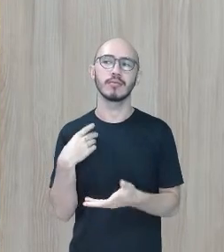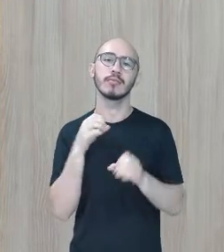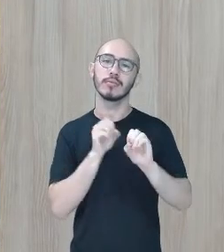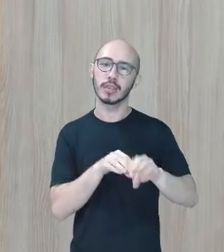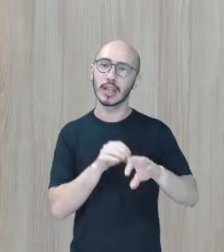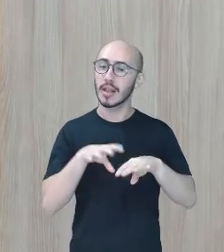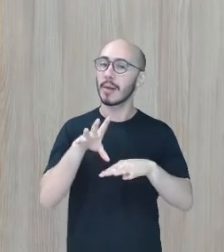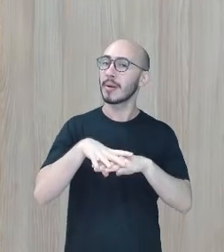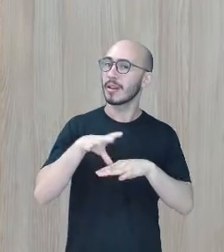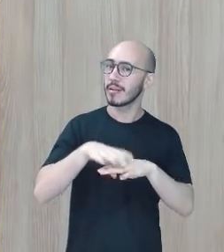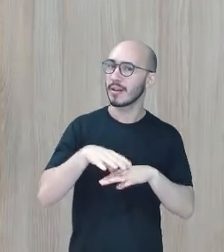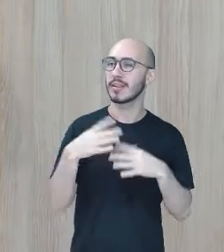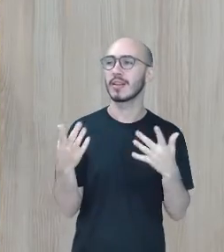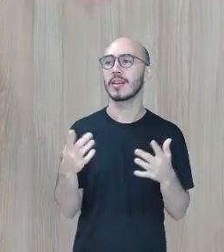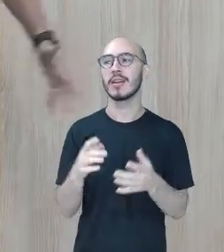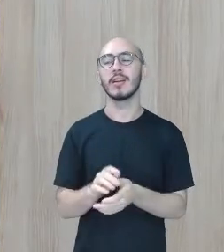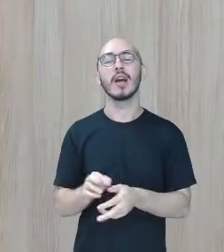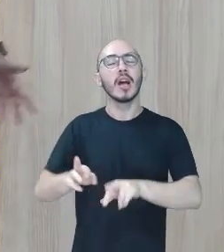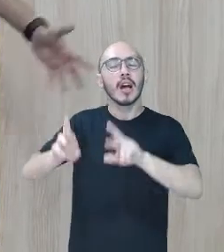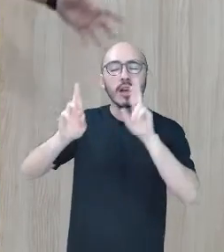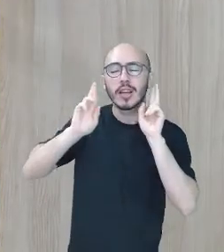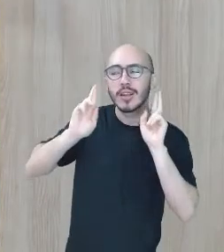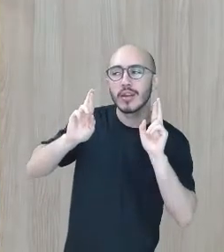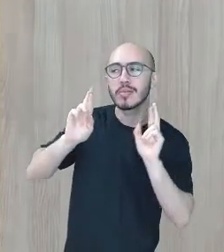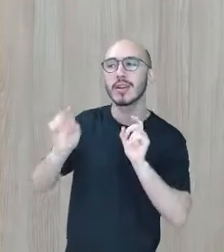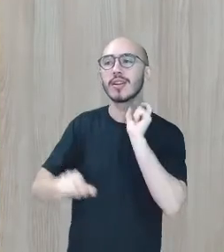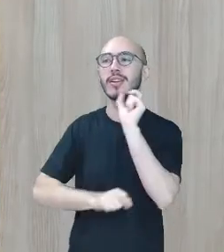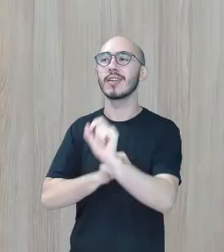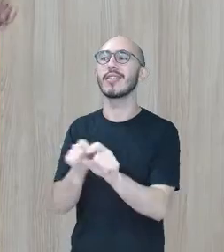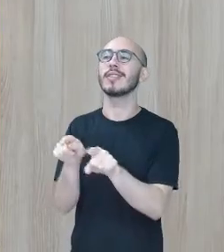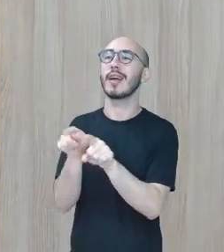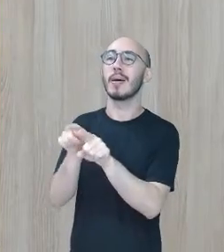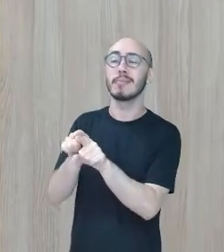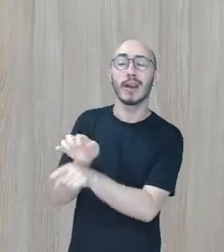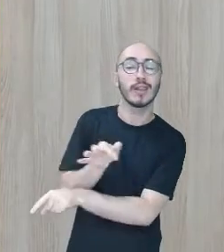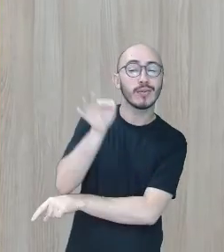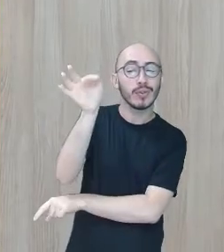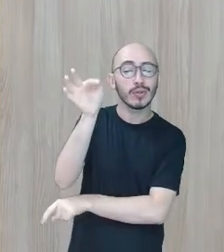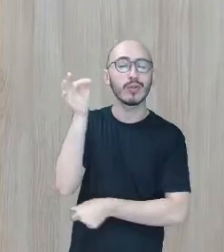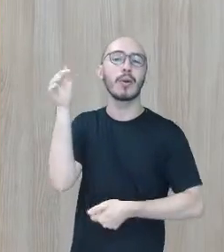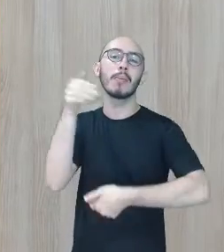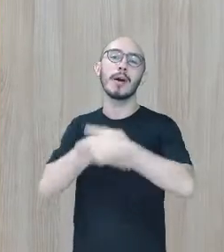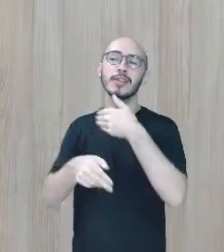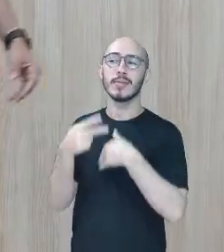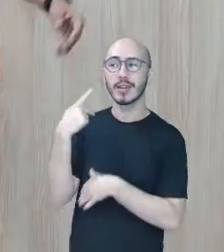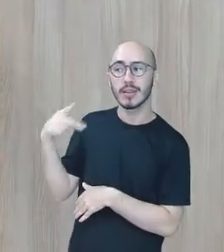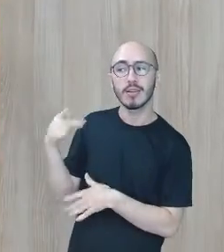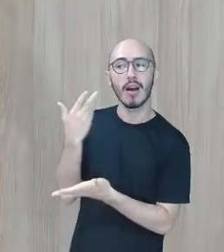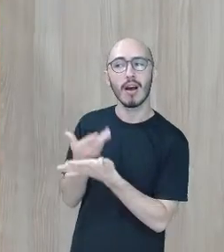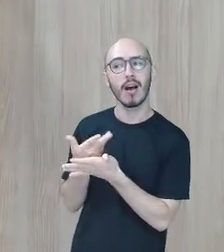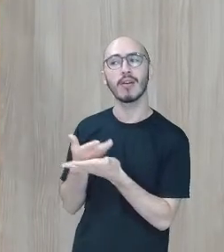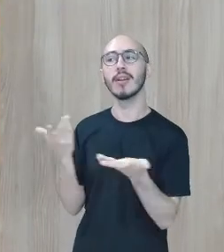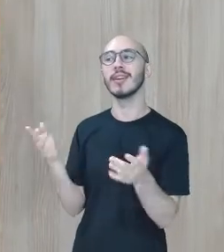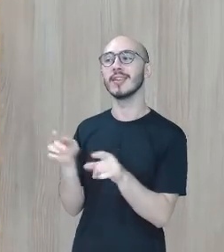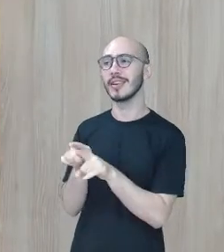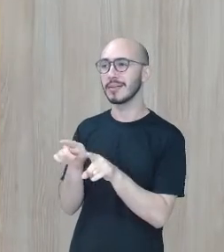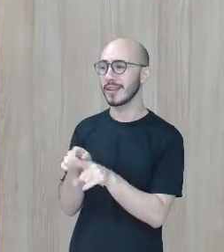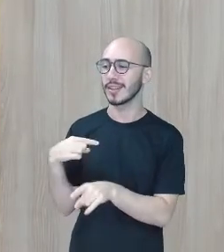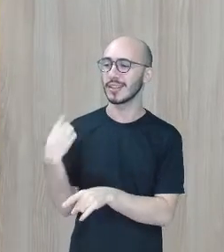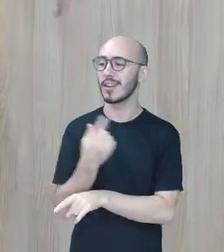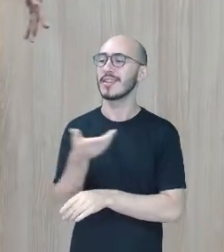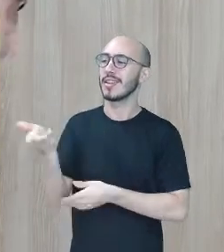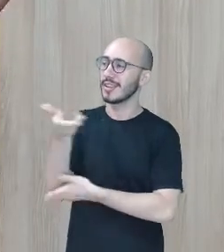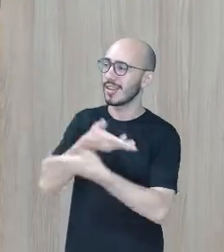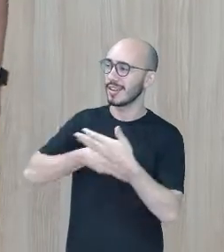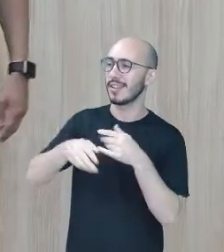ensino da matemática. E eu espero, professor, também um dia participar da sua aula também, para a gente fazer